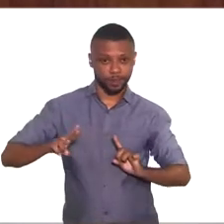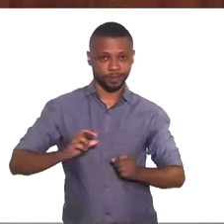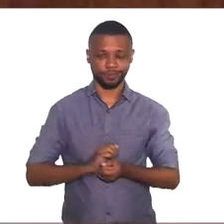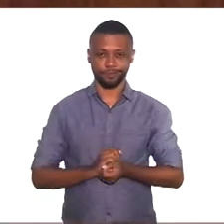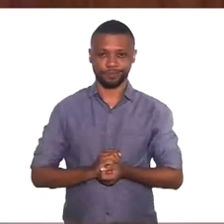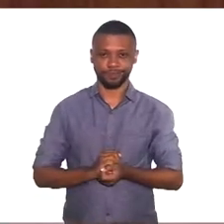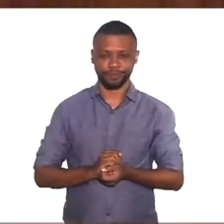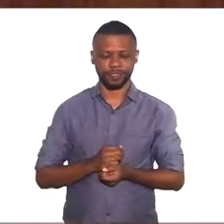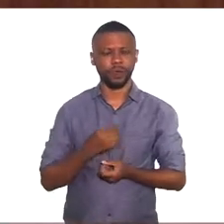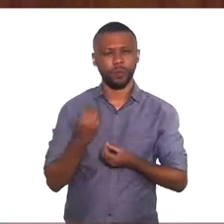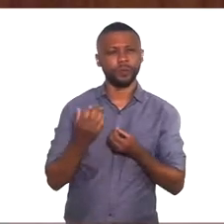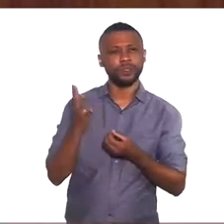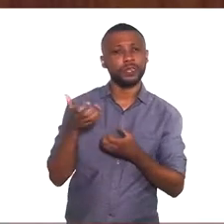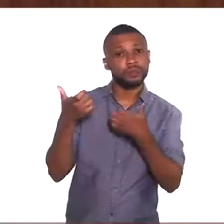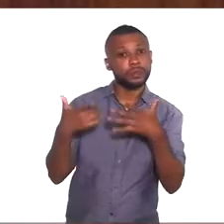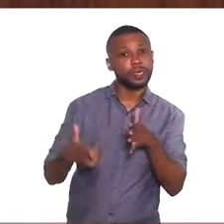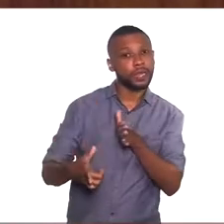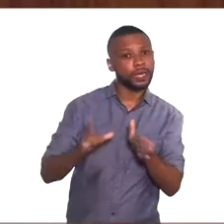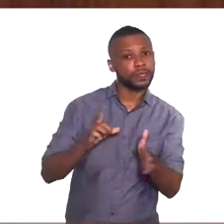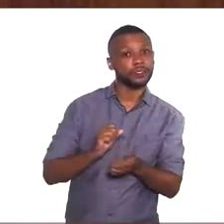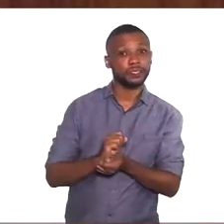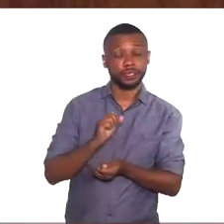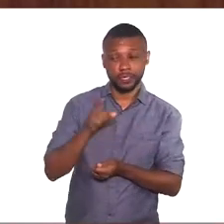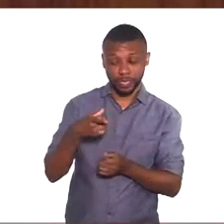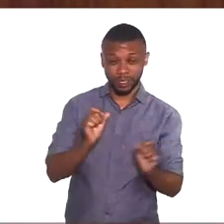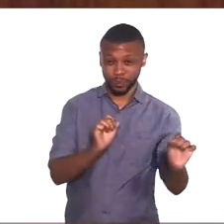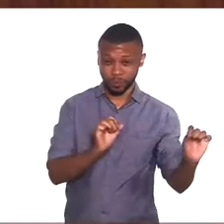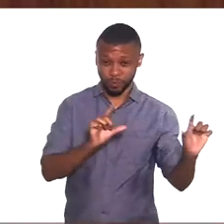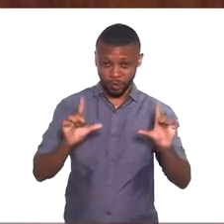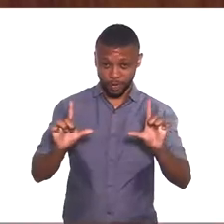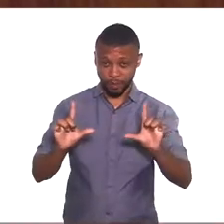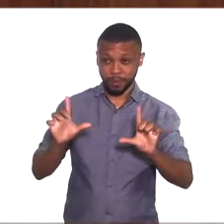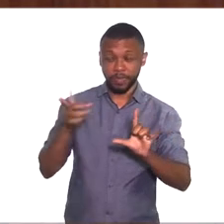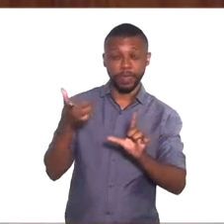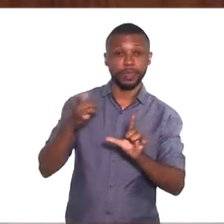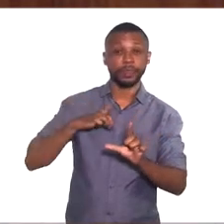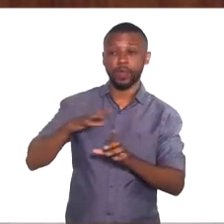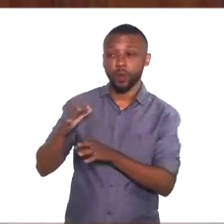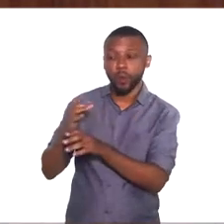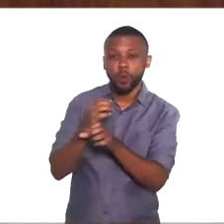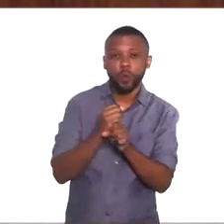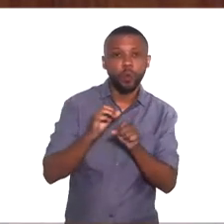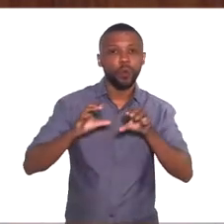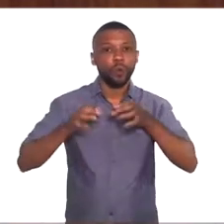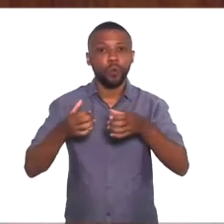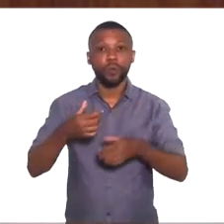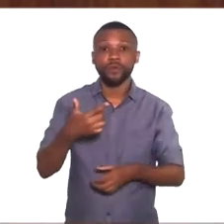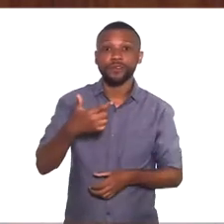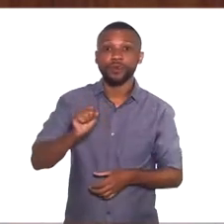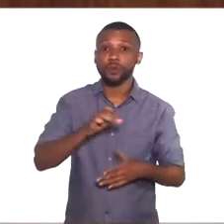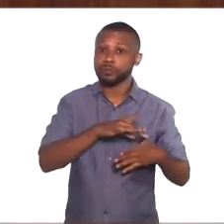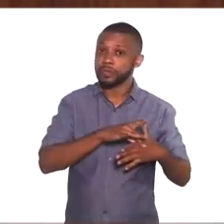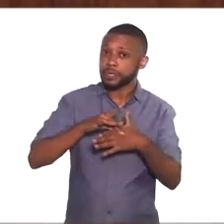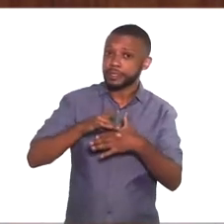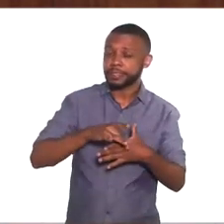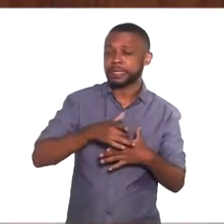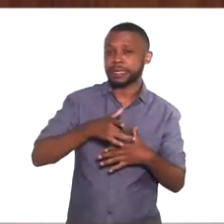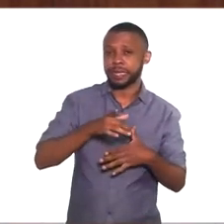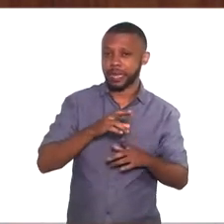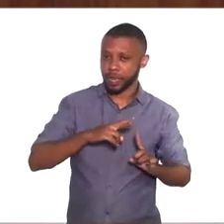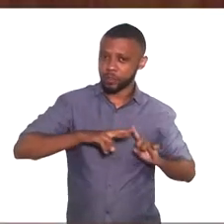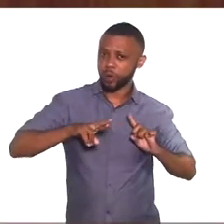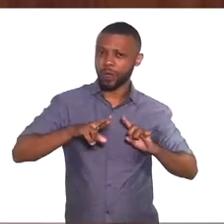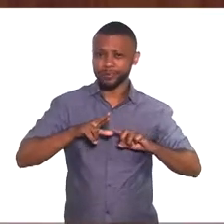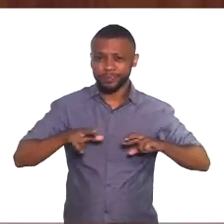E como eu já disse Sérgio religião reúne um grupo de 28 religiosos eles Lanches tintas